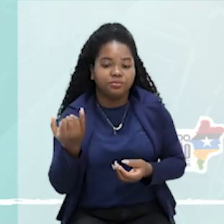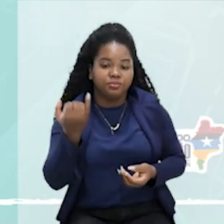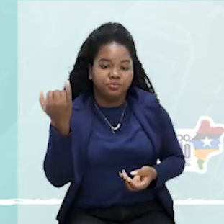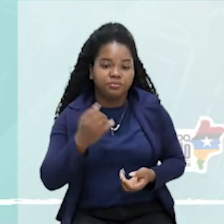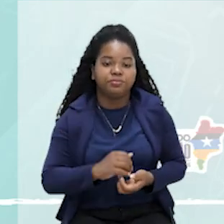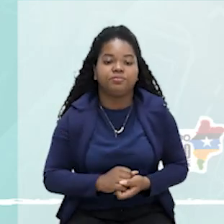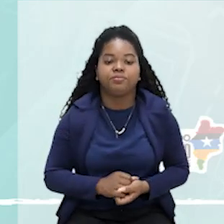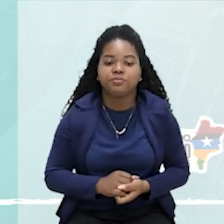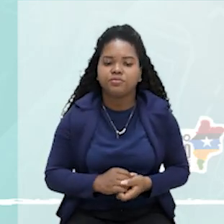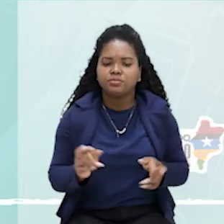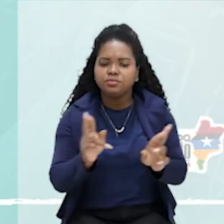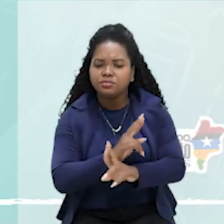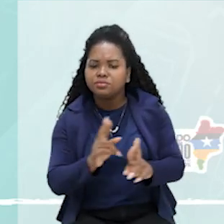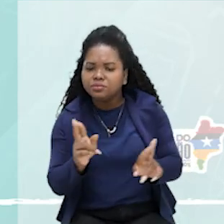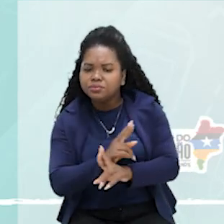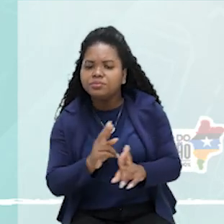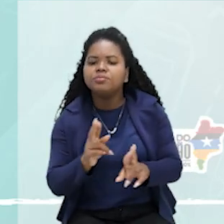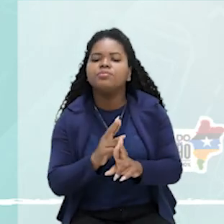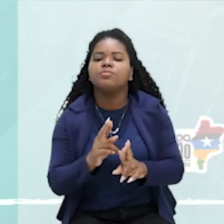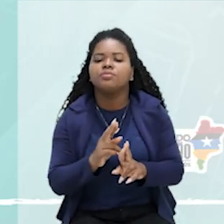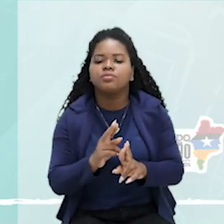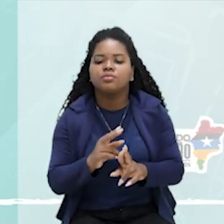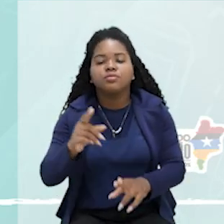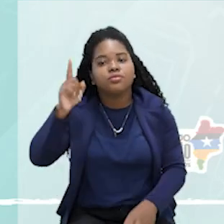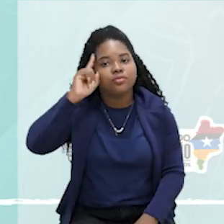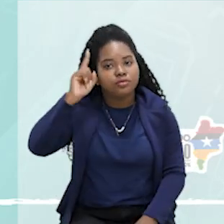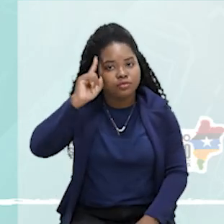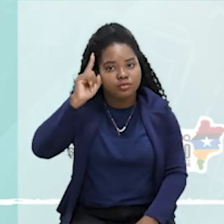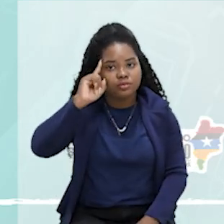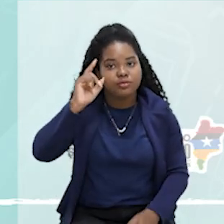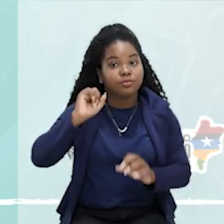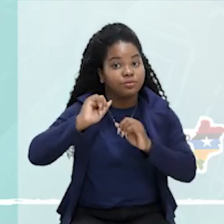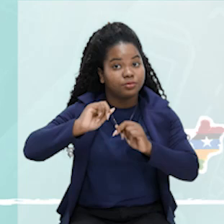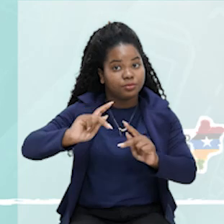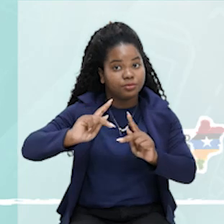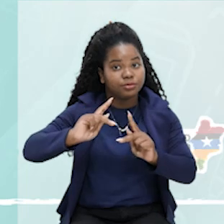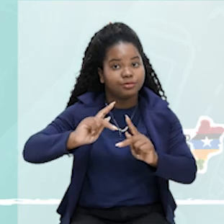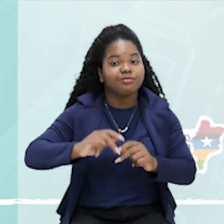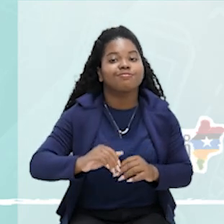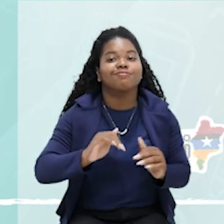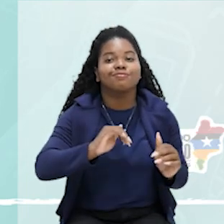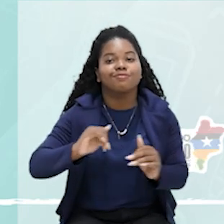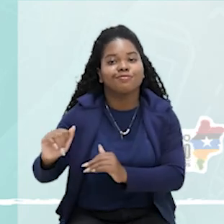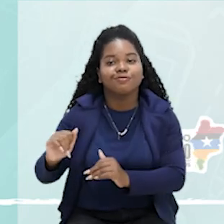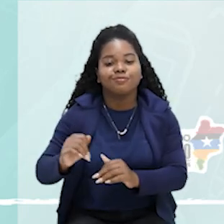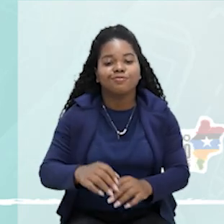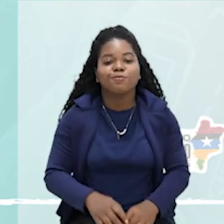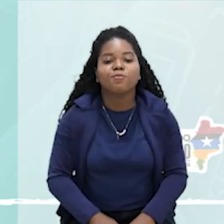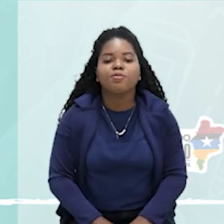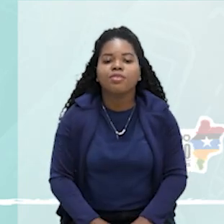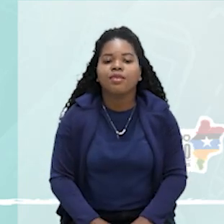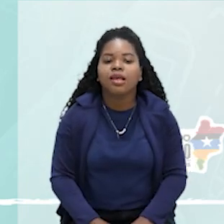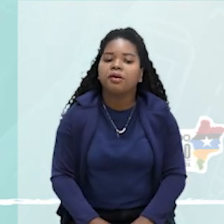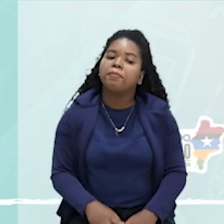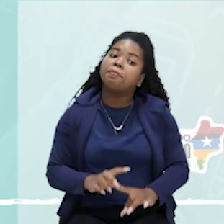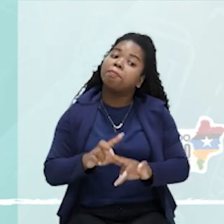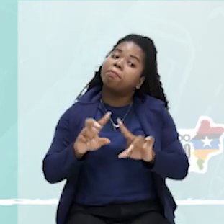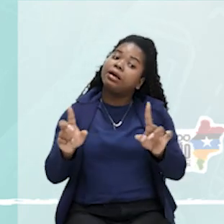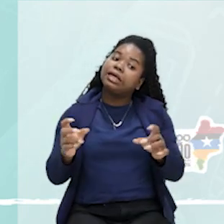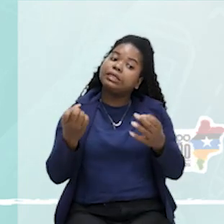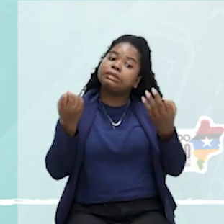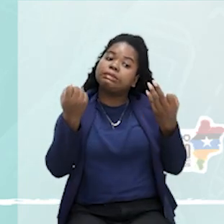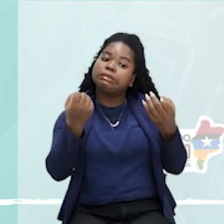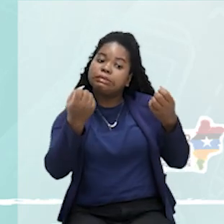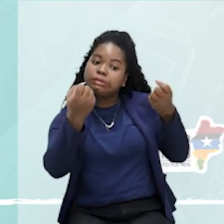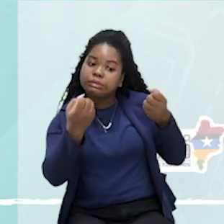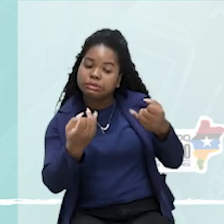e muito relacionados ao nosso dia a dia beleza bom mas se a gente está falando né